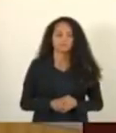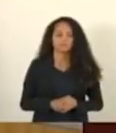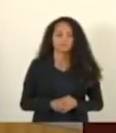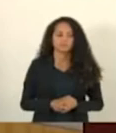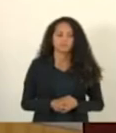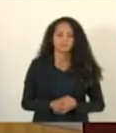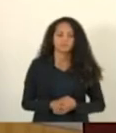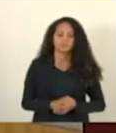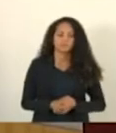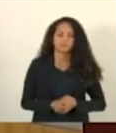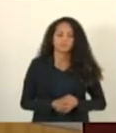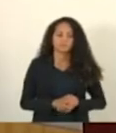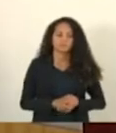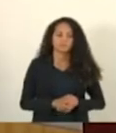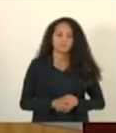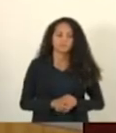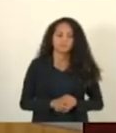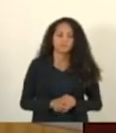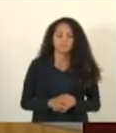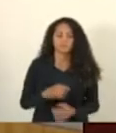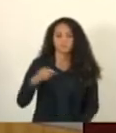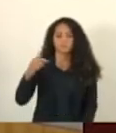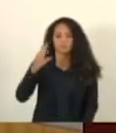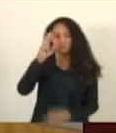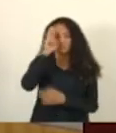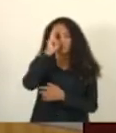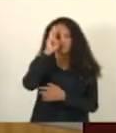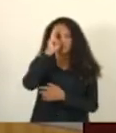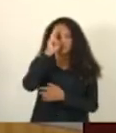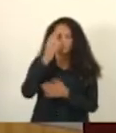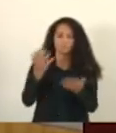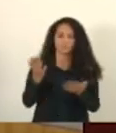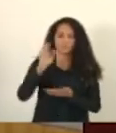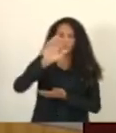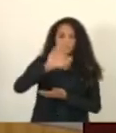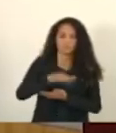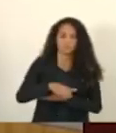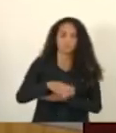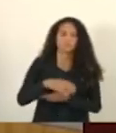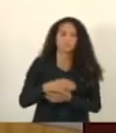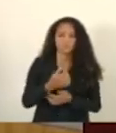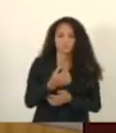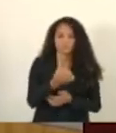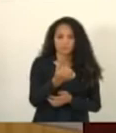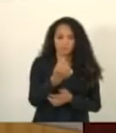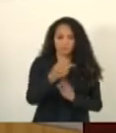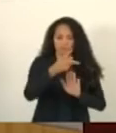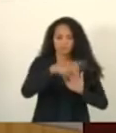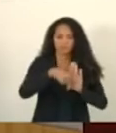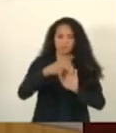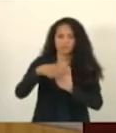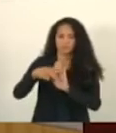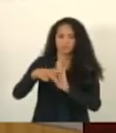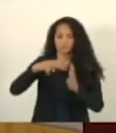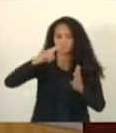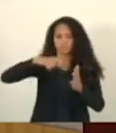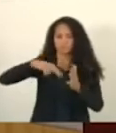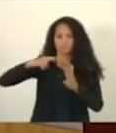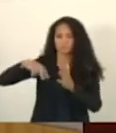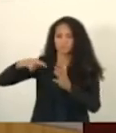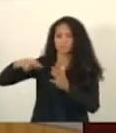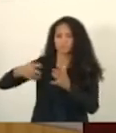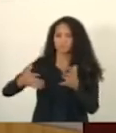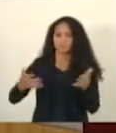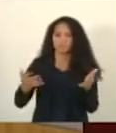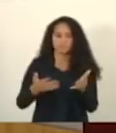Você acaba de acompanhar a sessão ordinária desta segunda-feira. Na tarde de hoje, 16 projetos de lei foram lidos no expediente